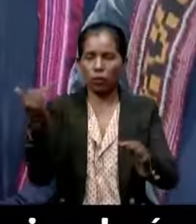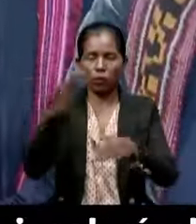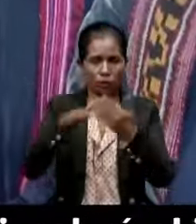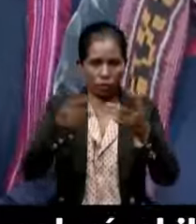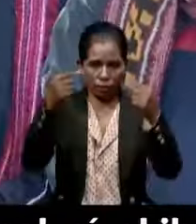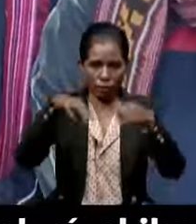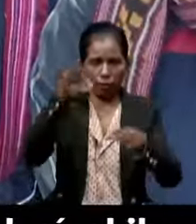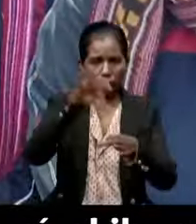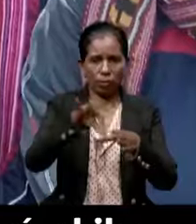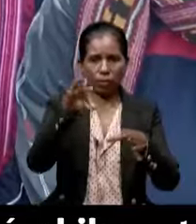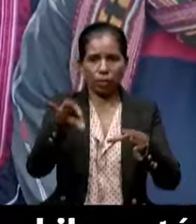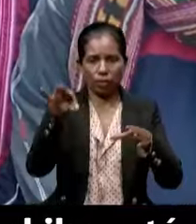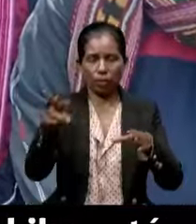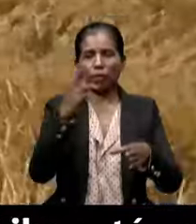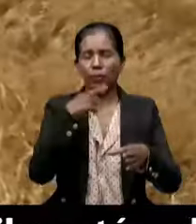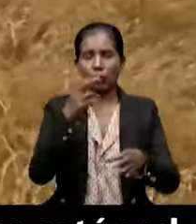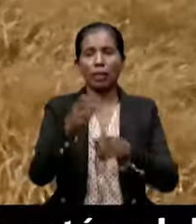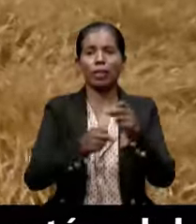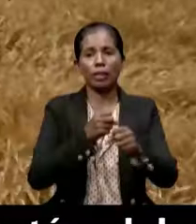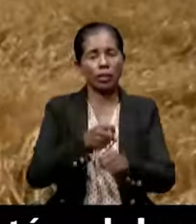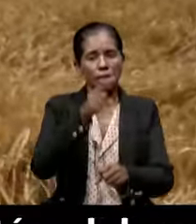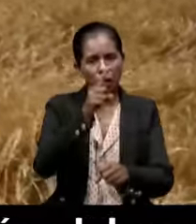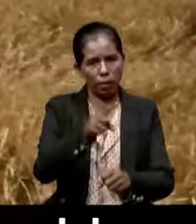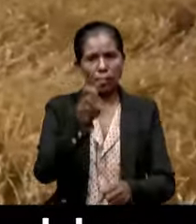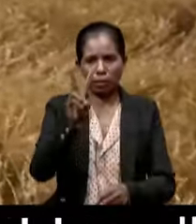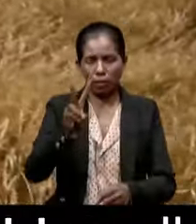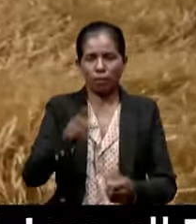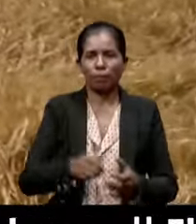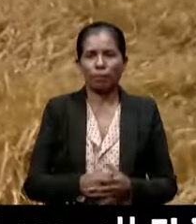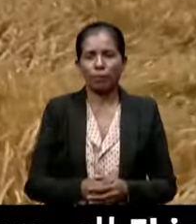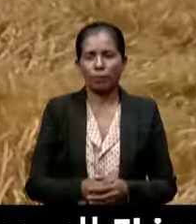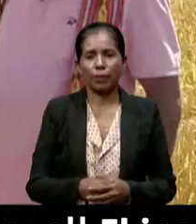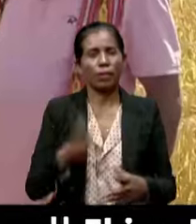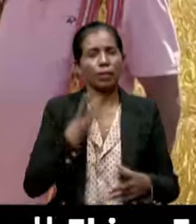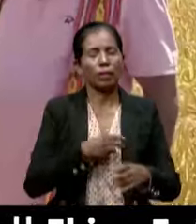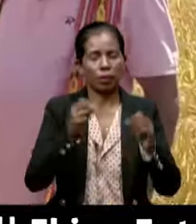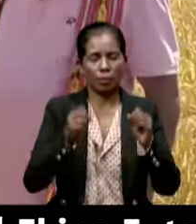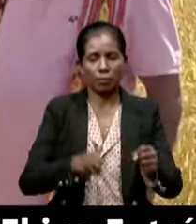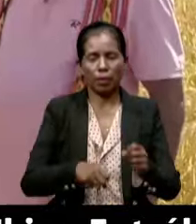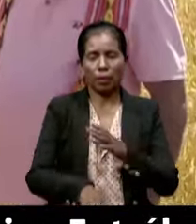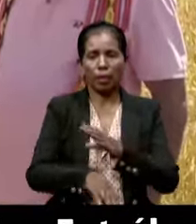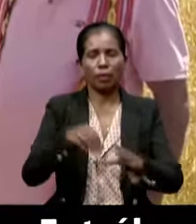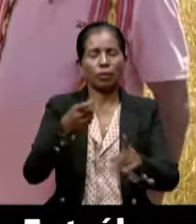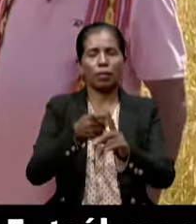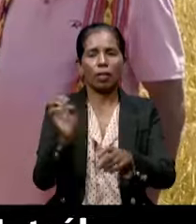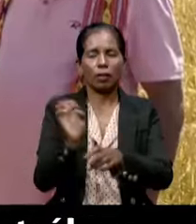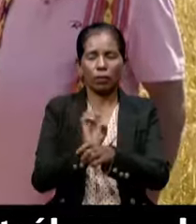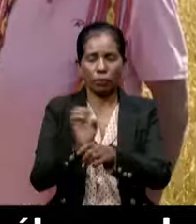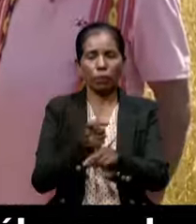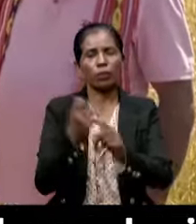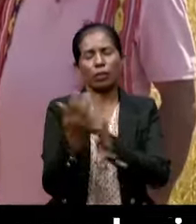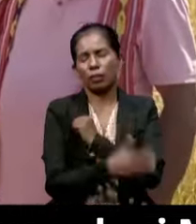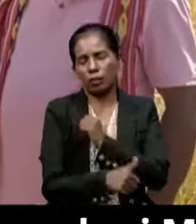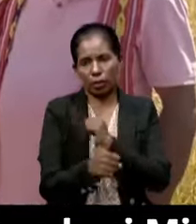nasional. Tina ida katina han rua. Ita bele kore dependensi ekonomi bahara liur.